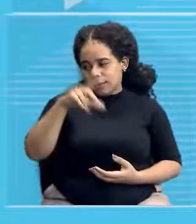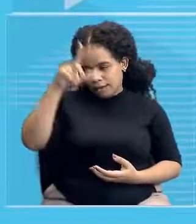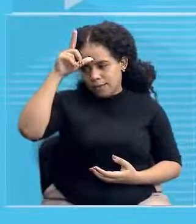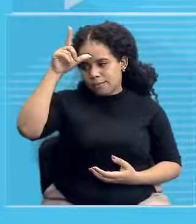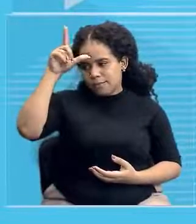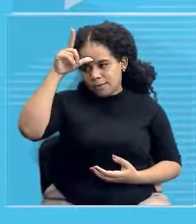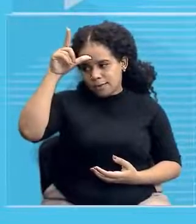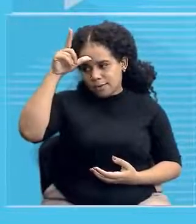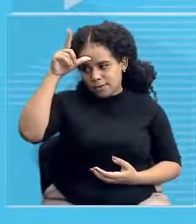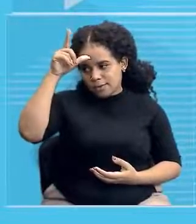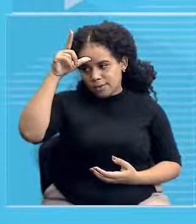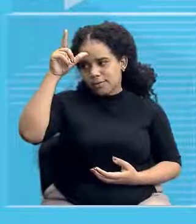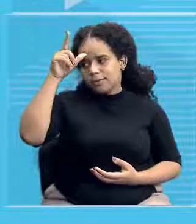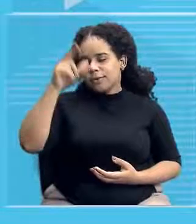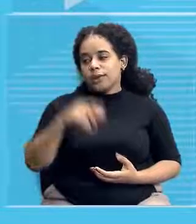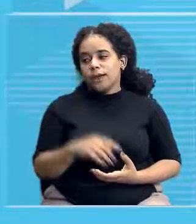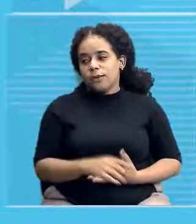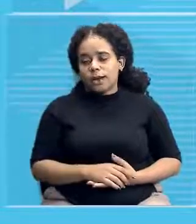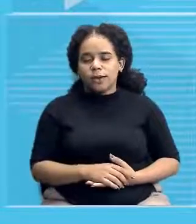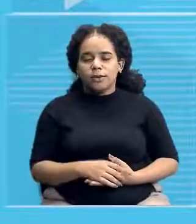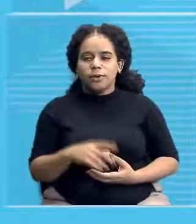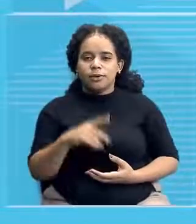quando nasce uma criança,